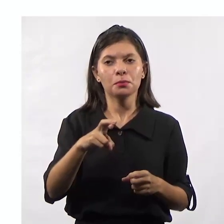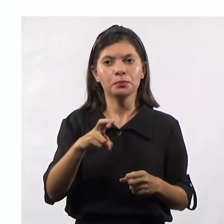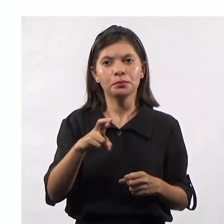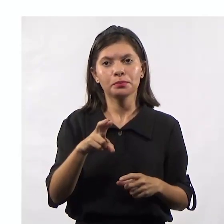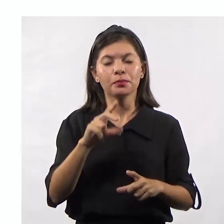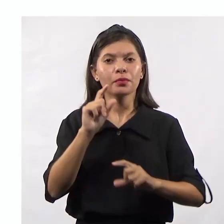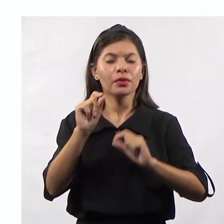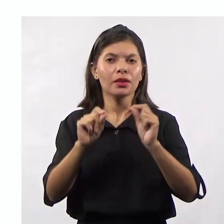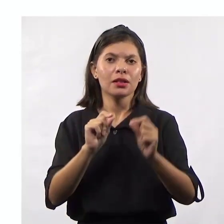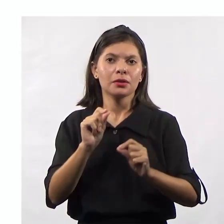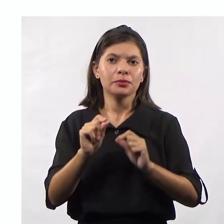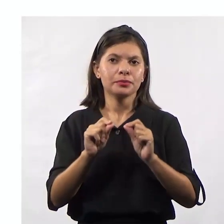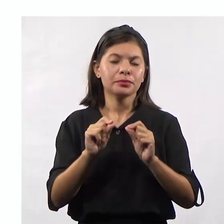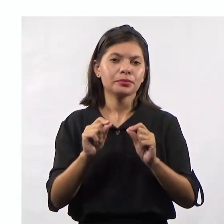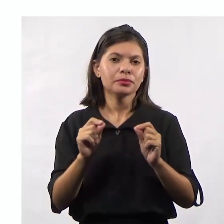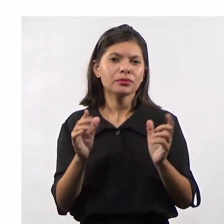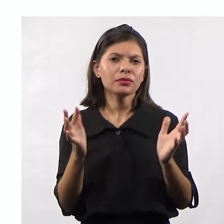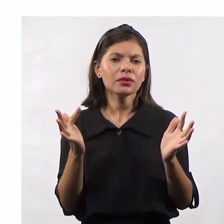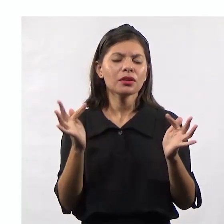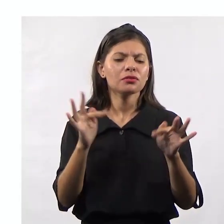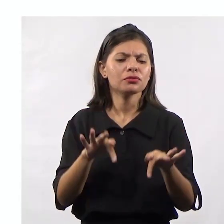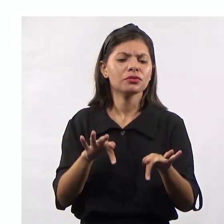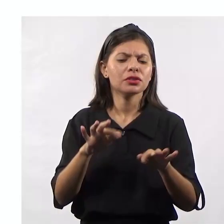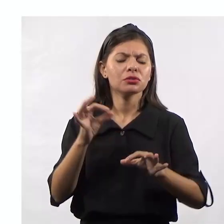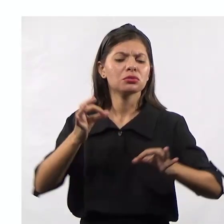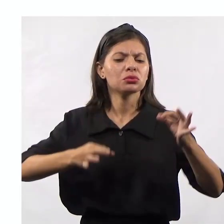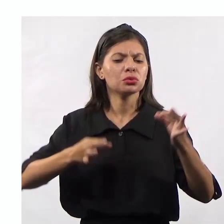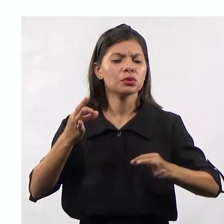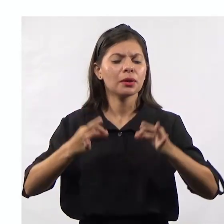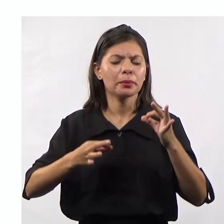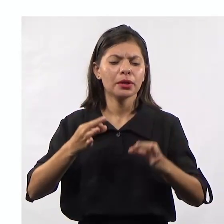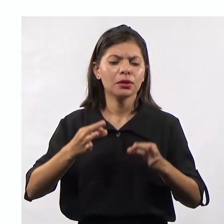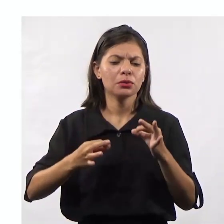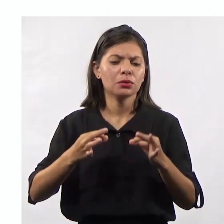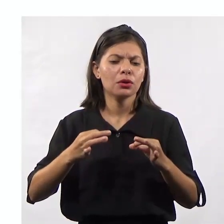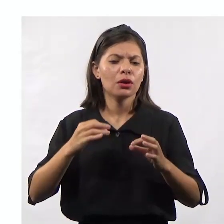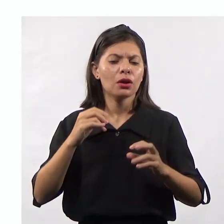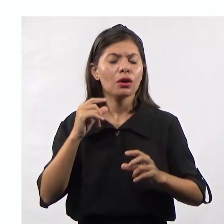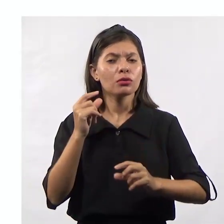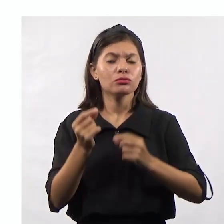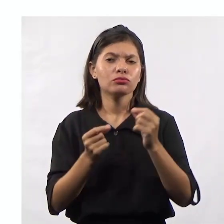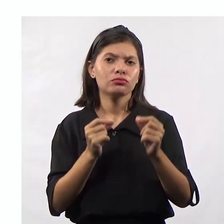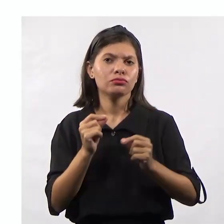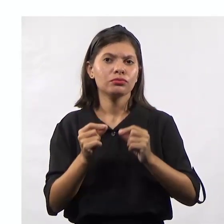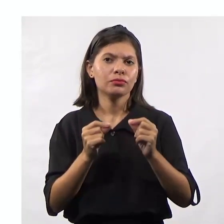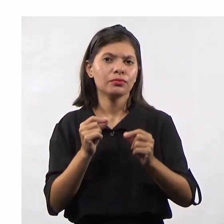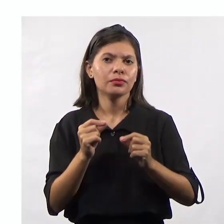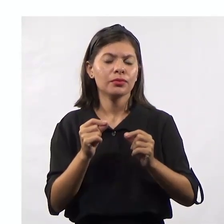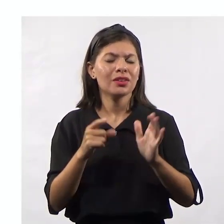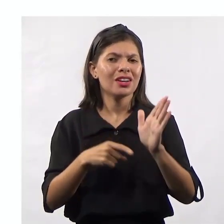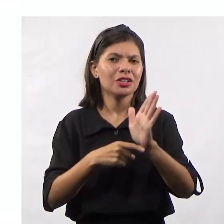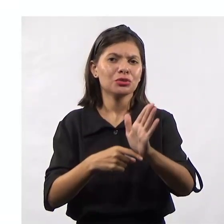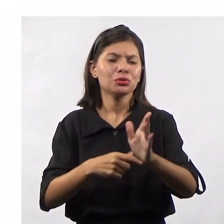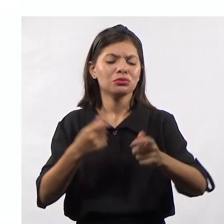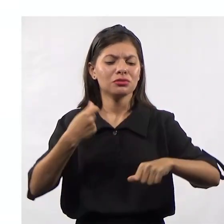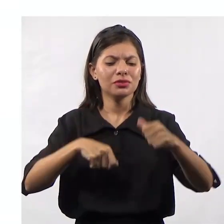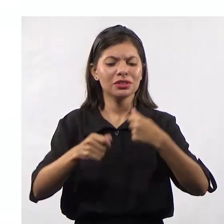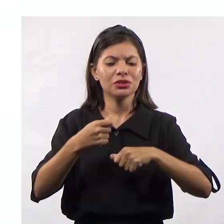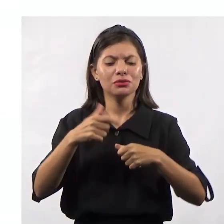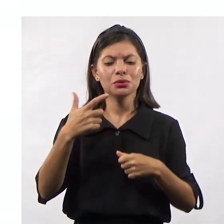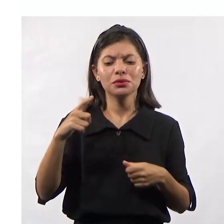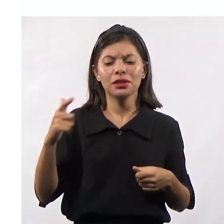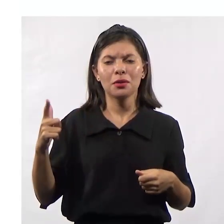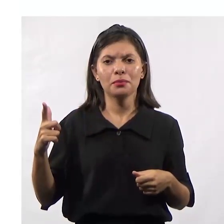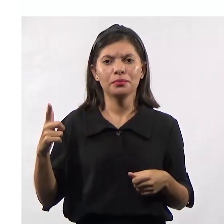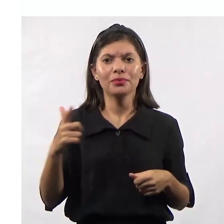homologação, tá? Então, acabou o julgamento e habilitação, pode não ter nenhum recurso administrativo.